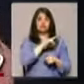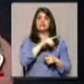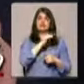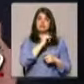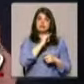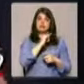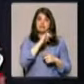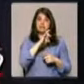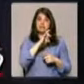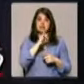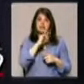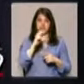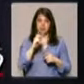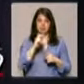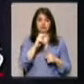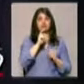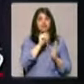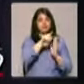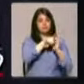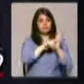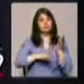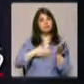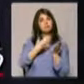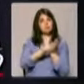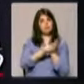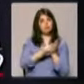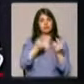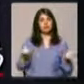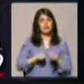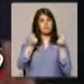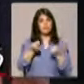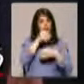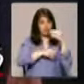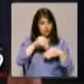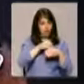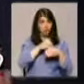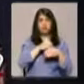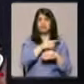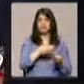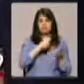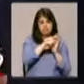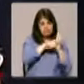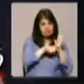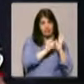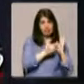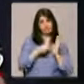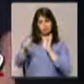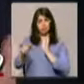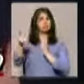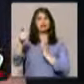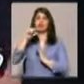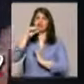Bruxelas às instituições a lista de propostas da campanha eleitoral serão imediatamente chumbadas portanto Vai ser necessário